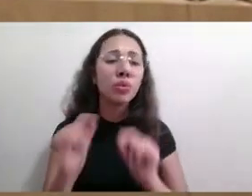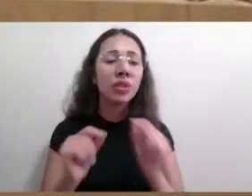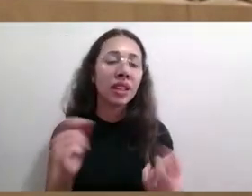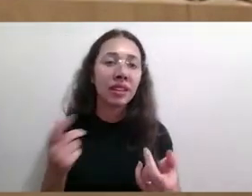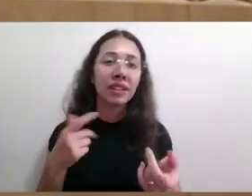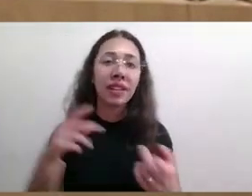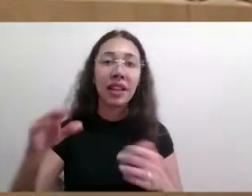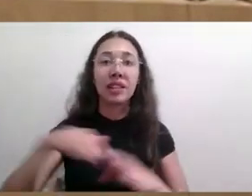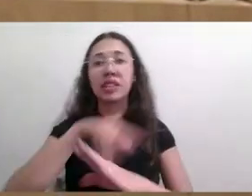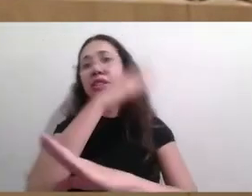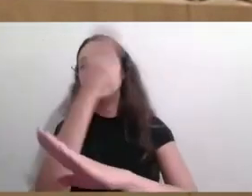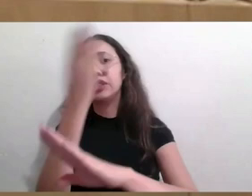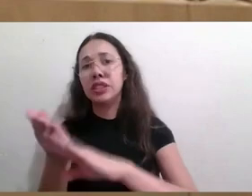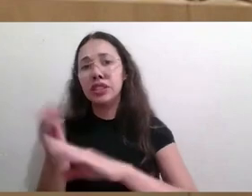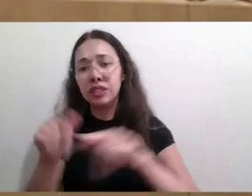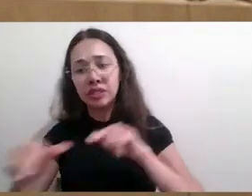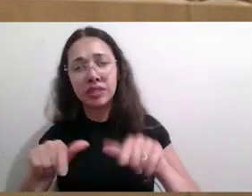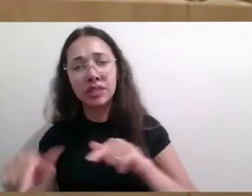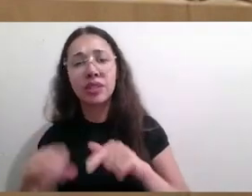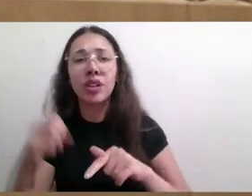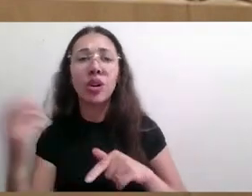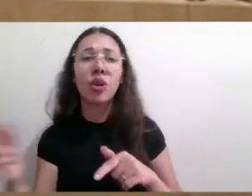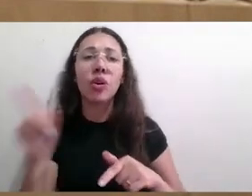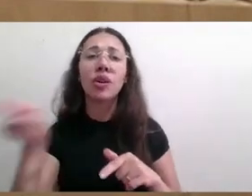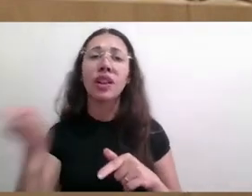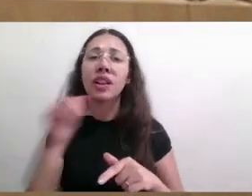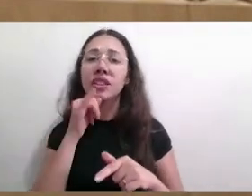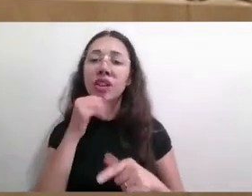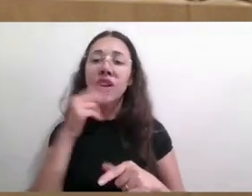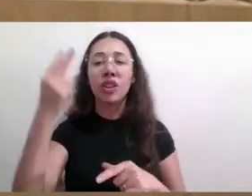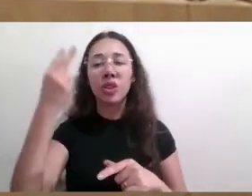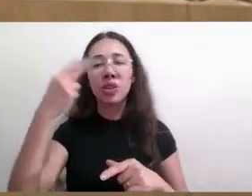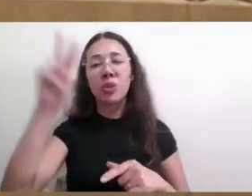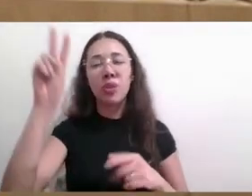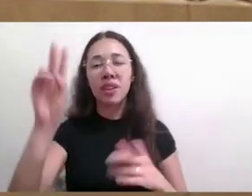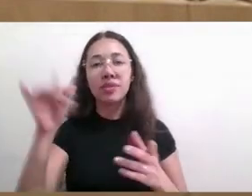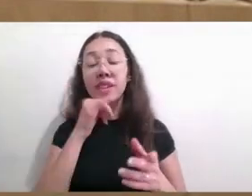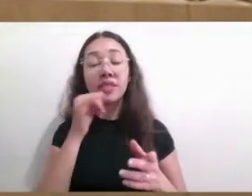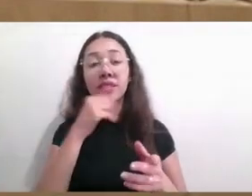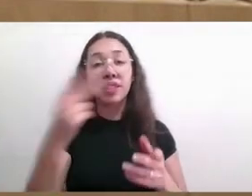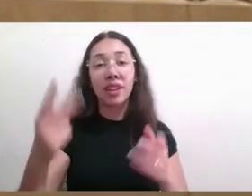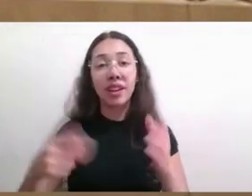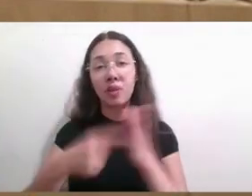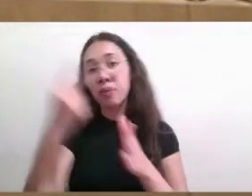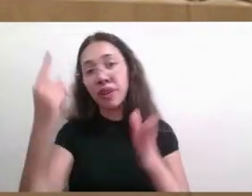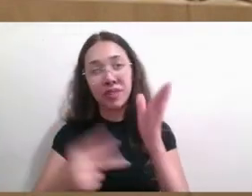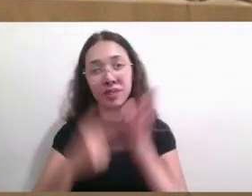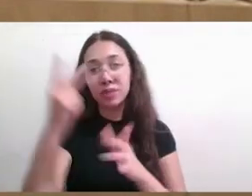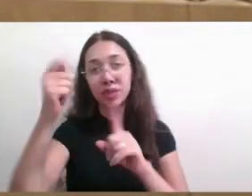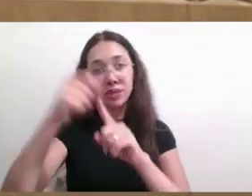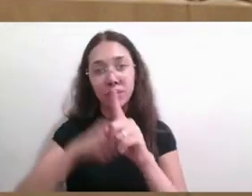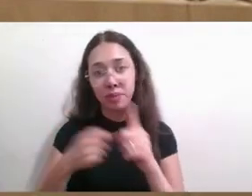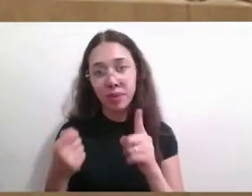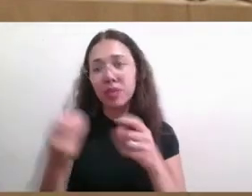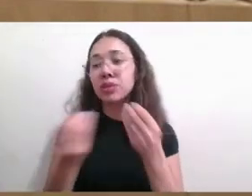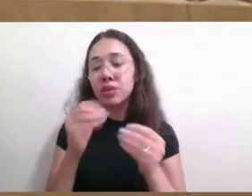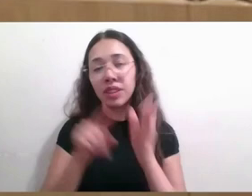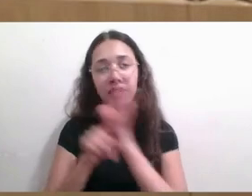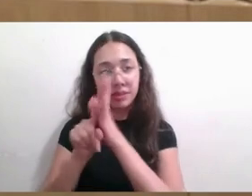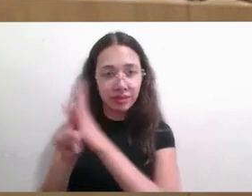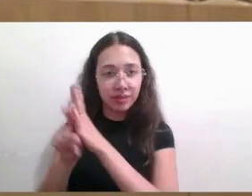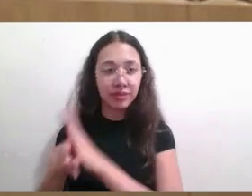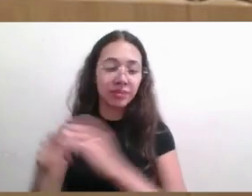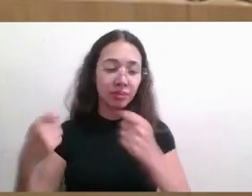ou a audiência está muito extensa, porque ele faz 2 vezes no mês, 4 audiências por dia. Então, também são critérios que a